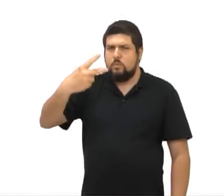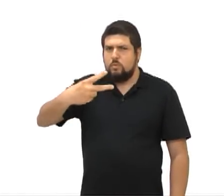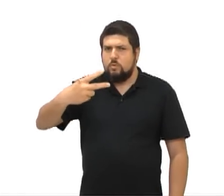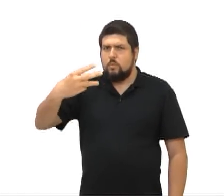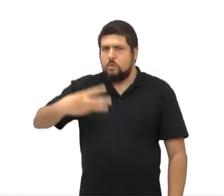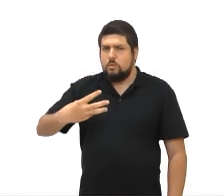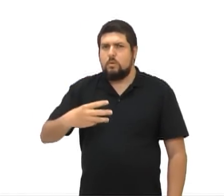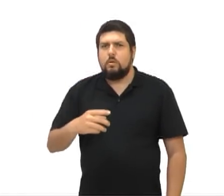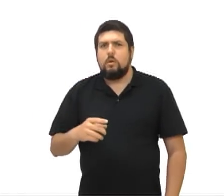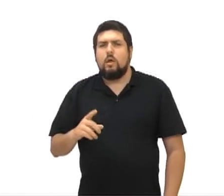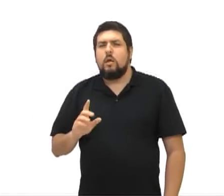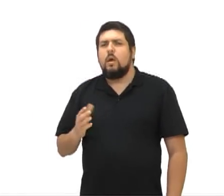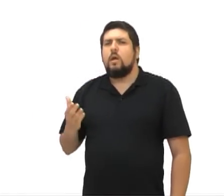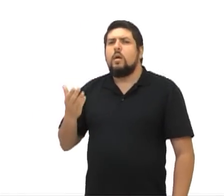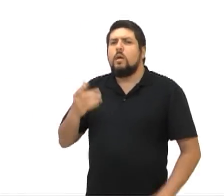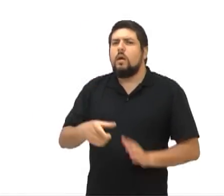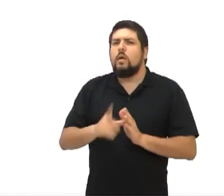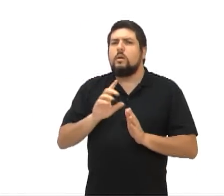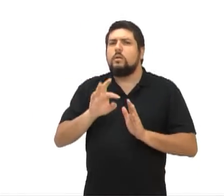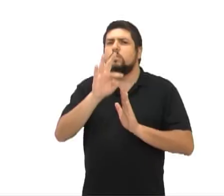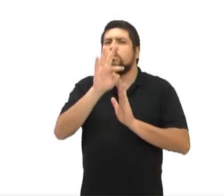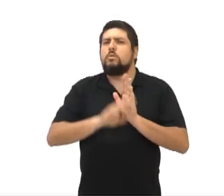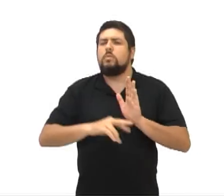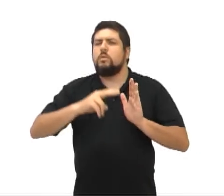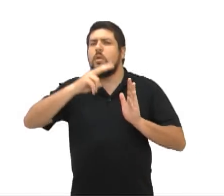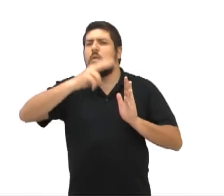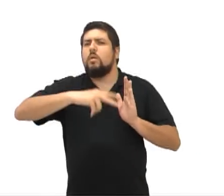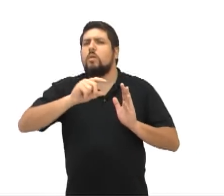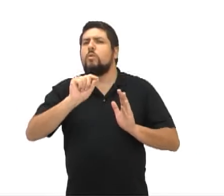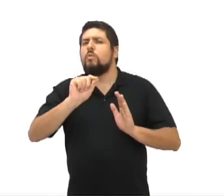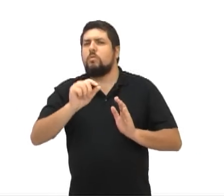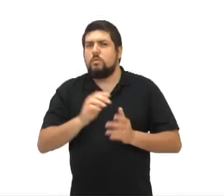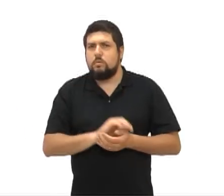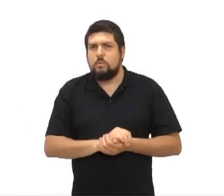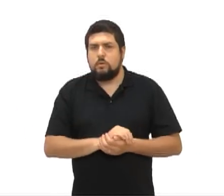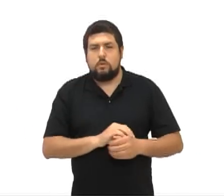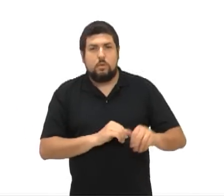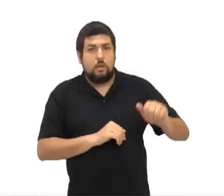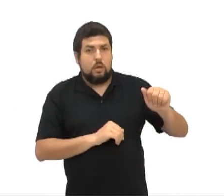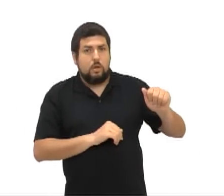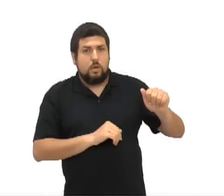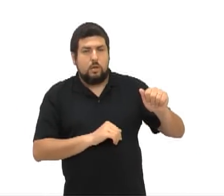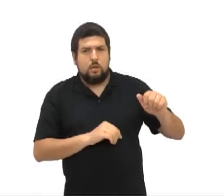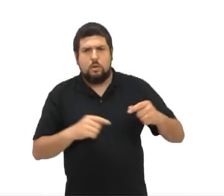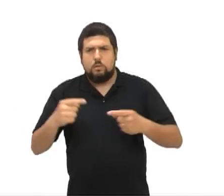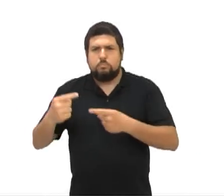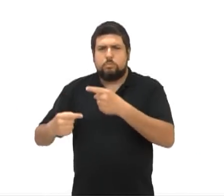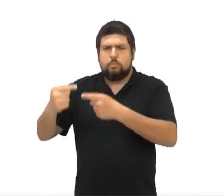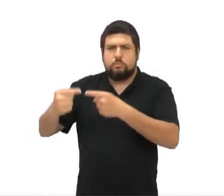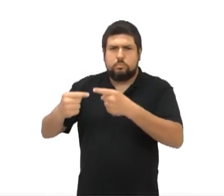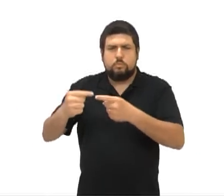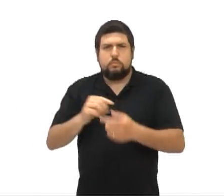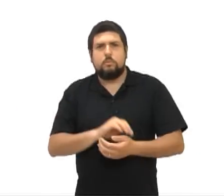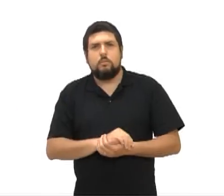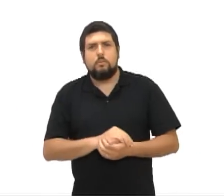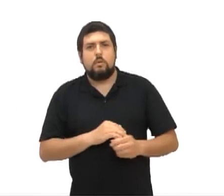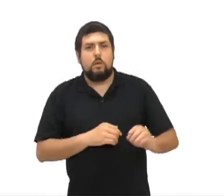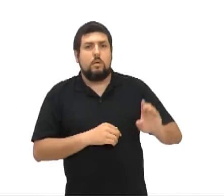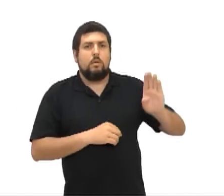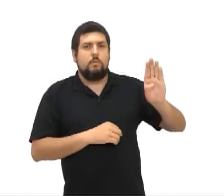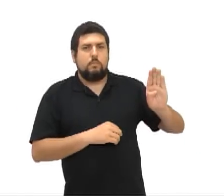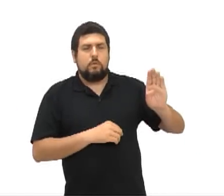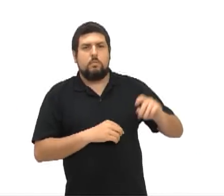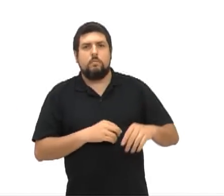é o gênero textual lido aqui? A. Dissertativo argumentativo? B. É